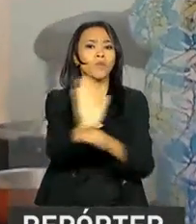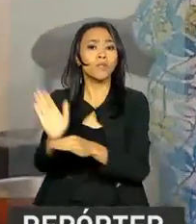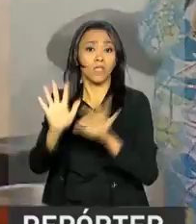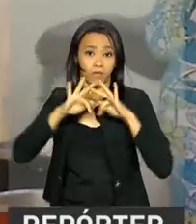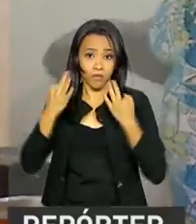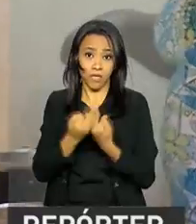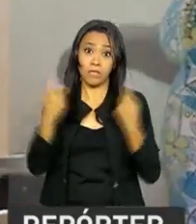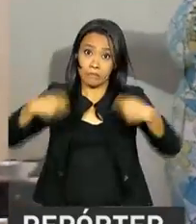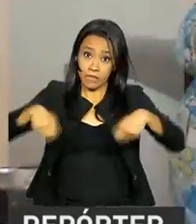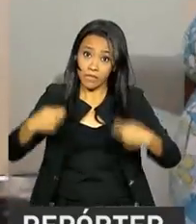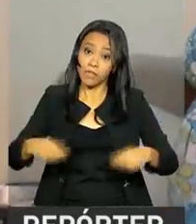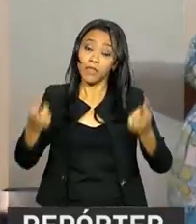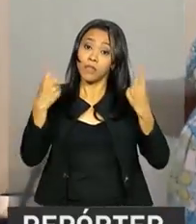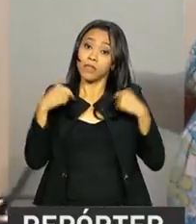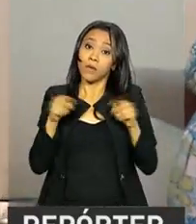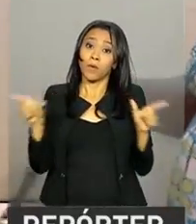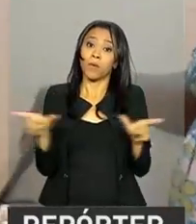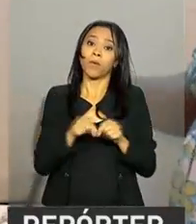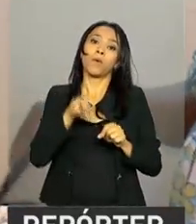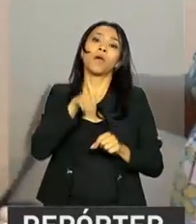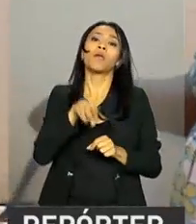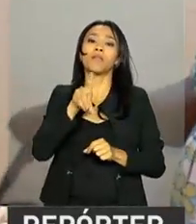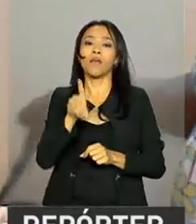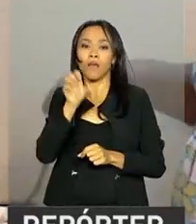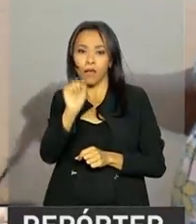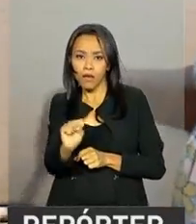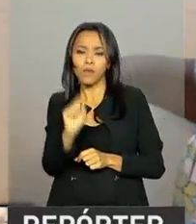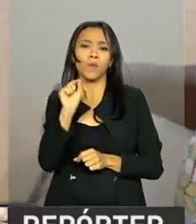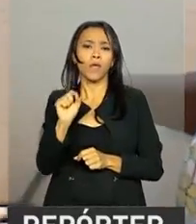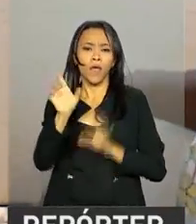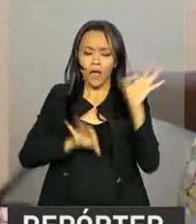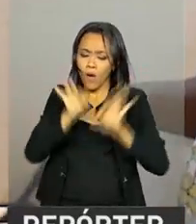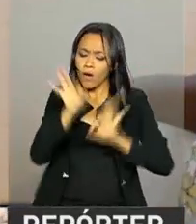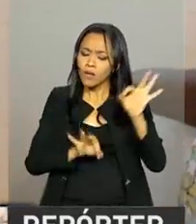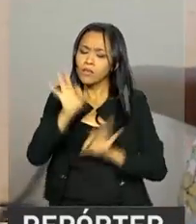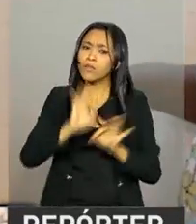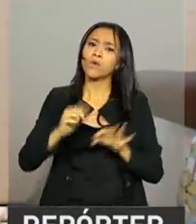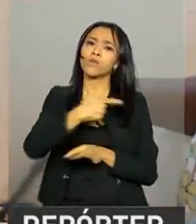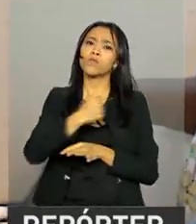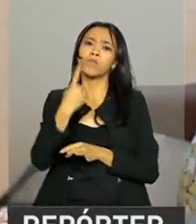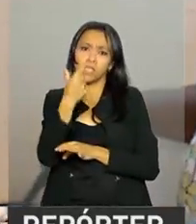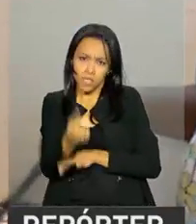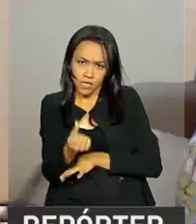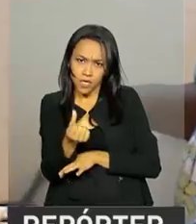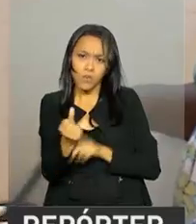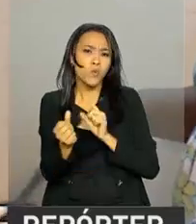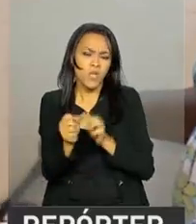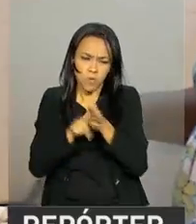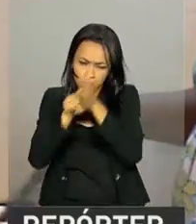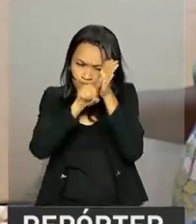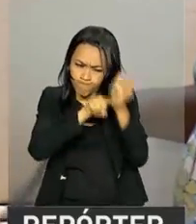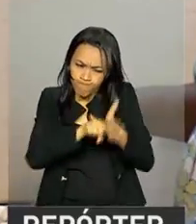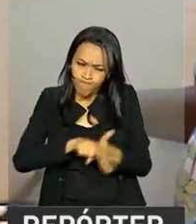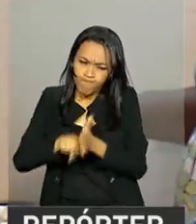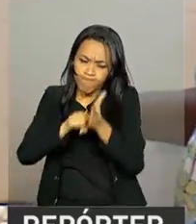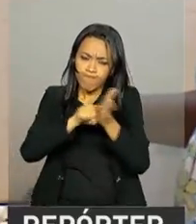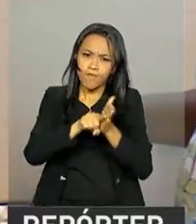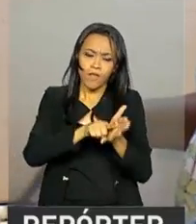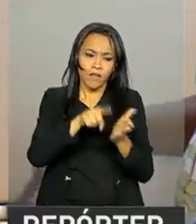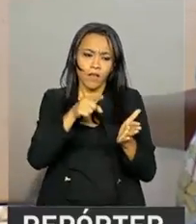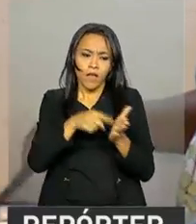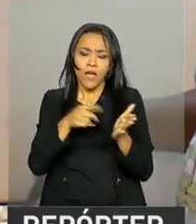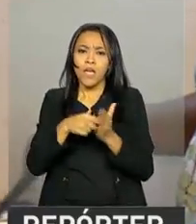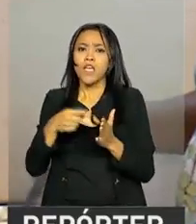Ministério do Desenvolvimento Social e Agrário realizou em 2016 uma espécie de Pente fino cruzou